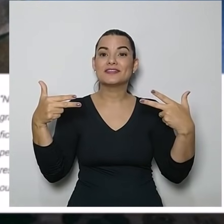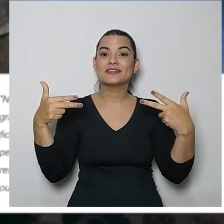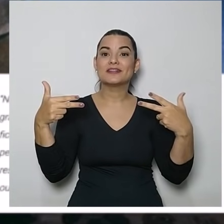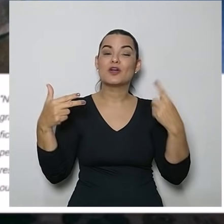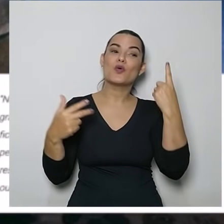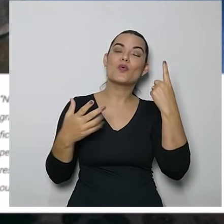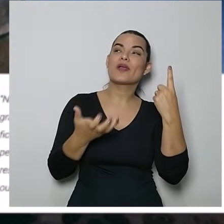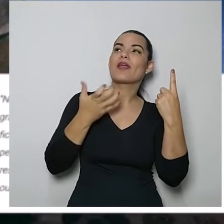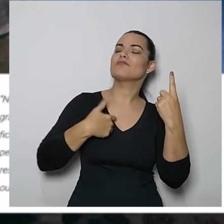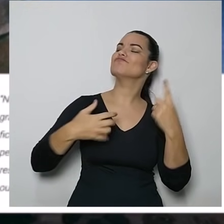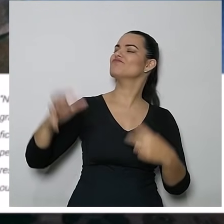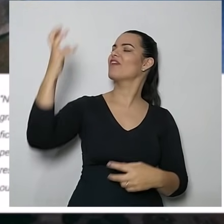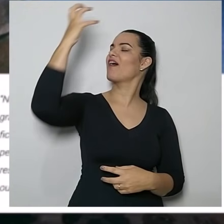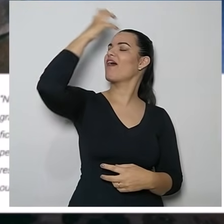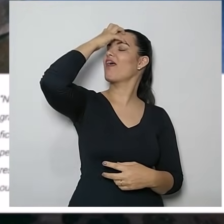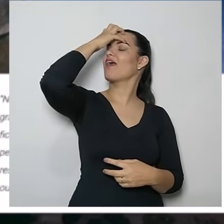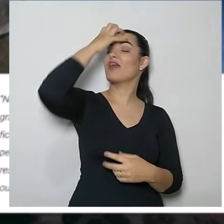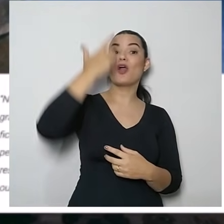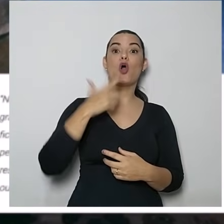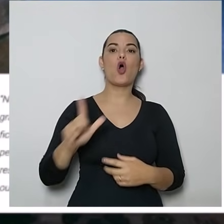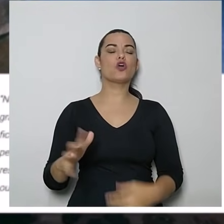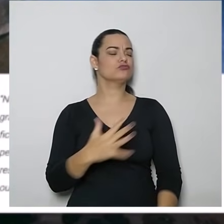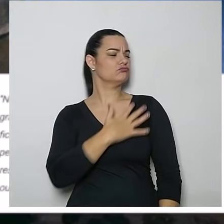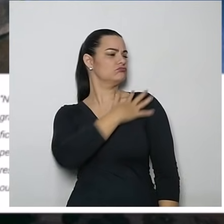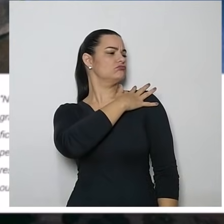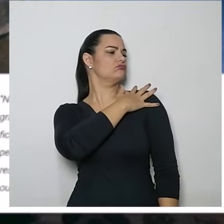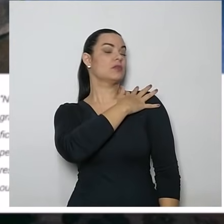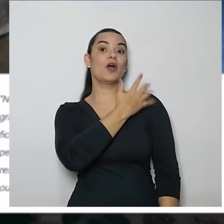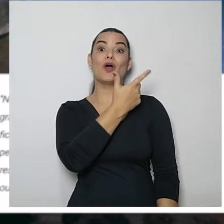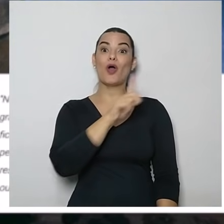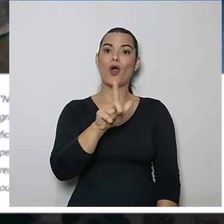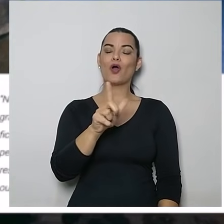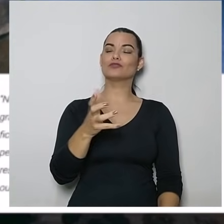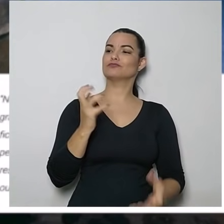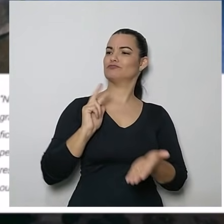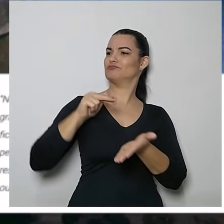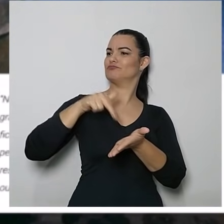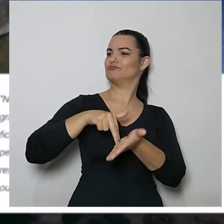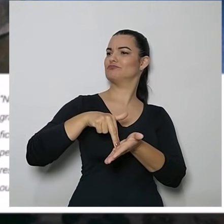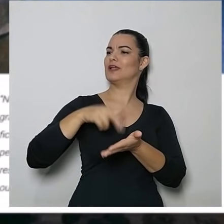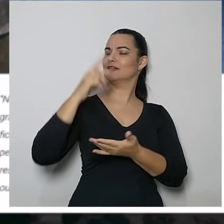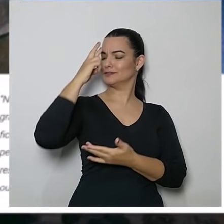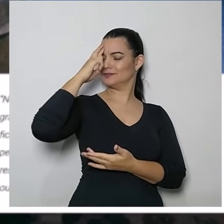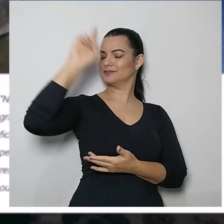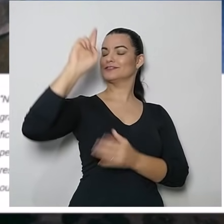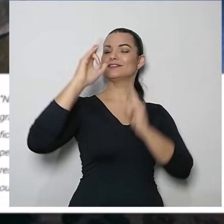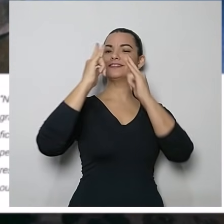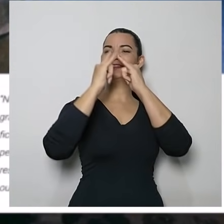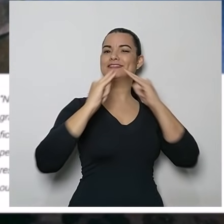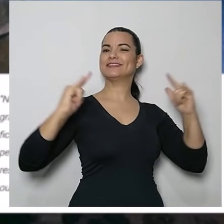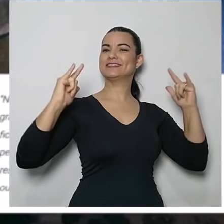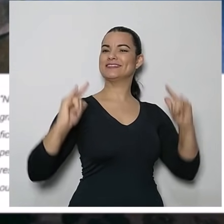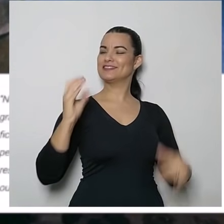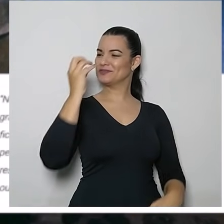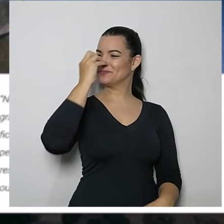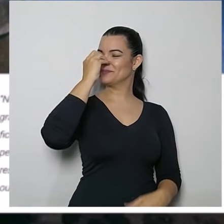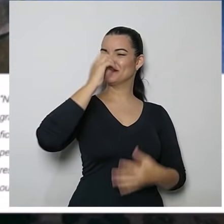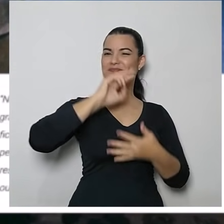Um desejava ser rei, outro general, aquele dono de circo, e etc.